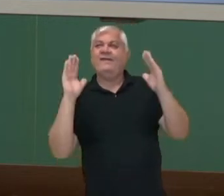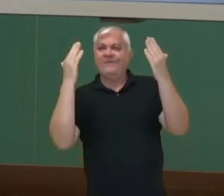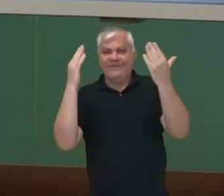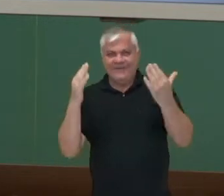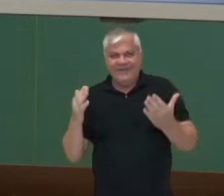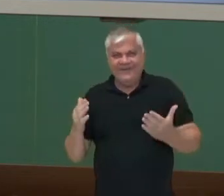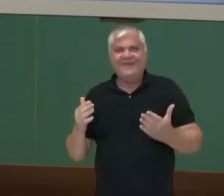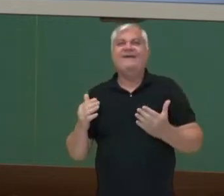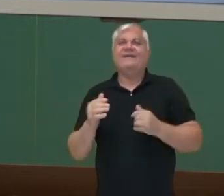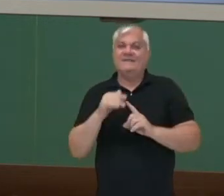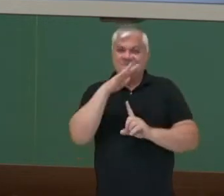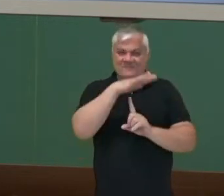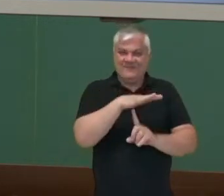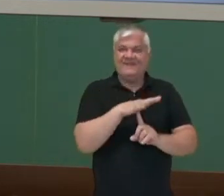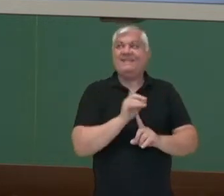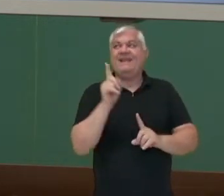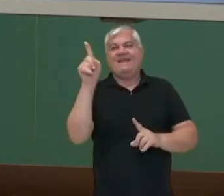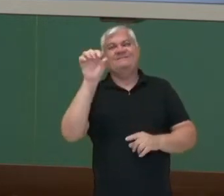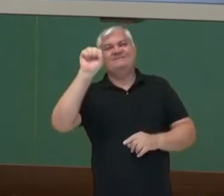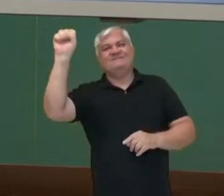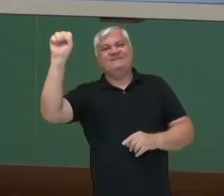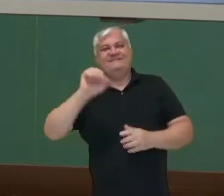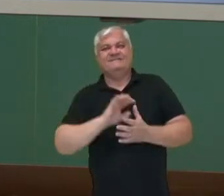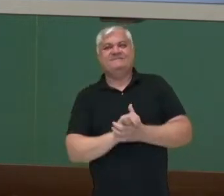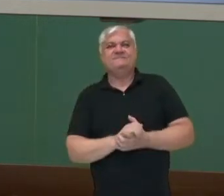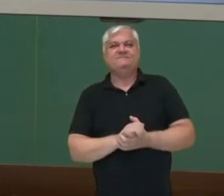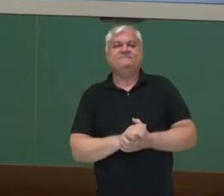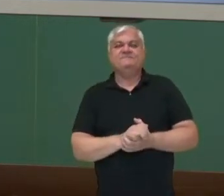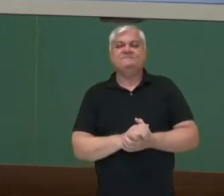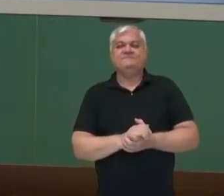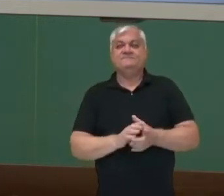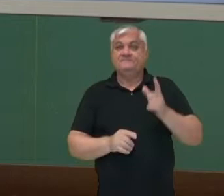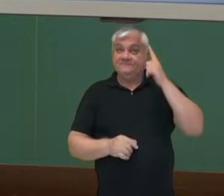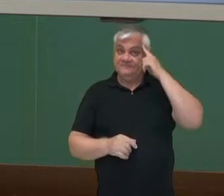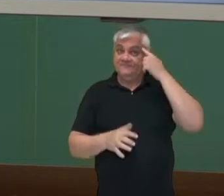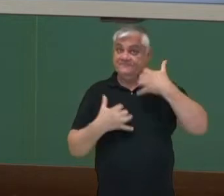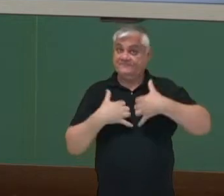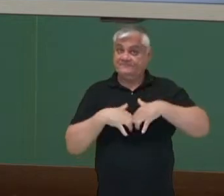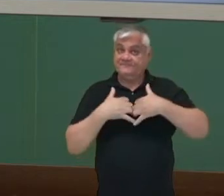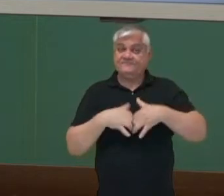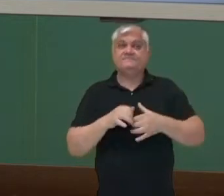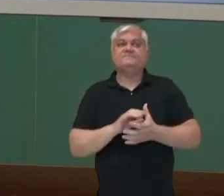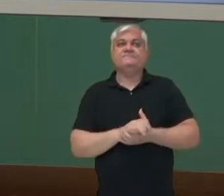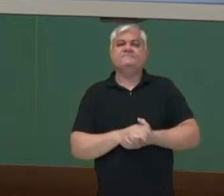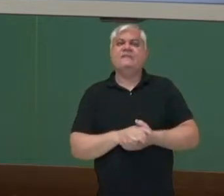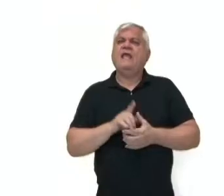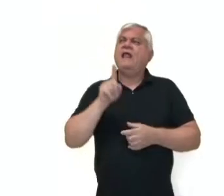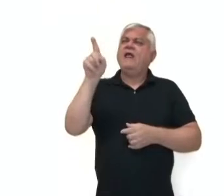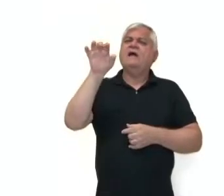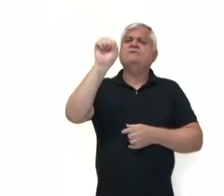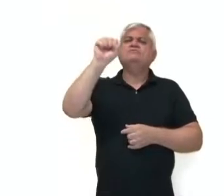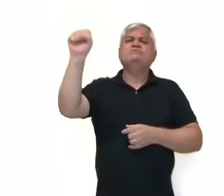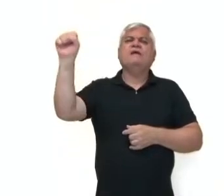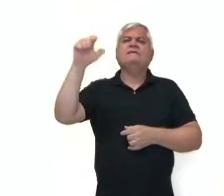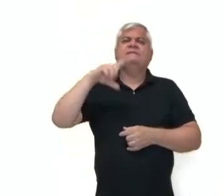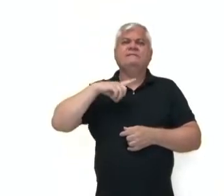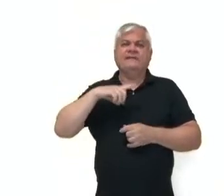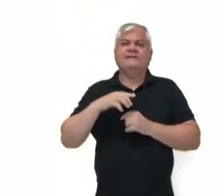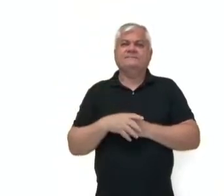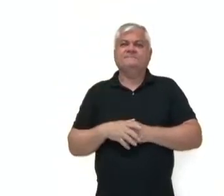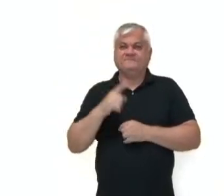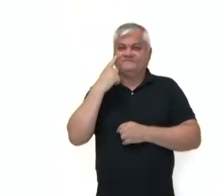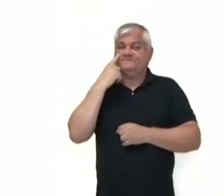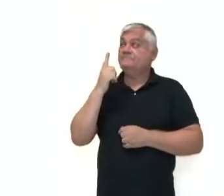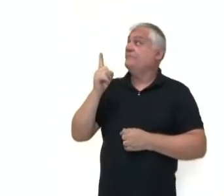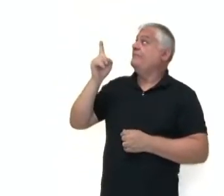aqui, comparar com a região sudeste, né? Então vamos refletir a respeito ali. O que nós temos na região sudeste? Aqui o mapa já traz para